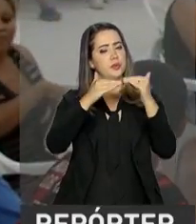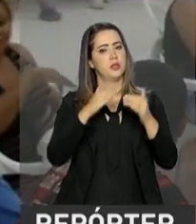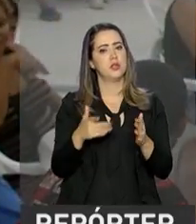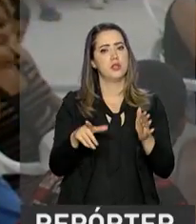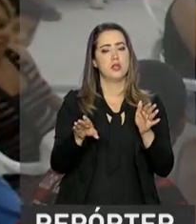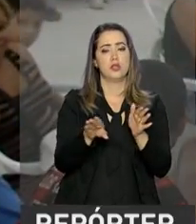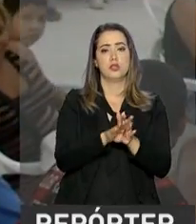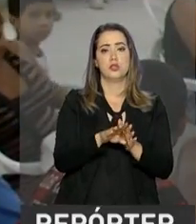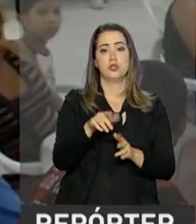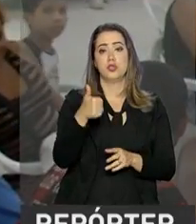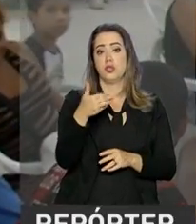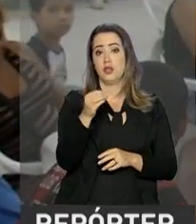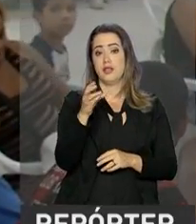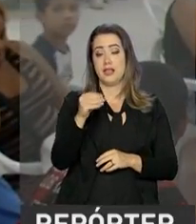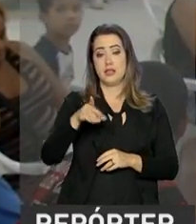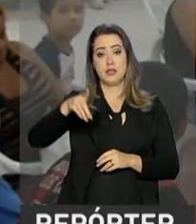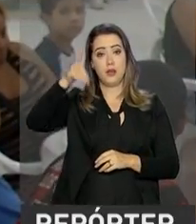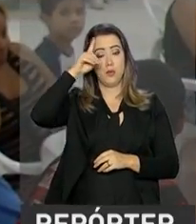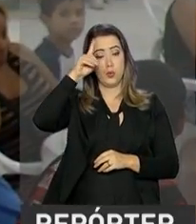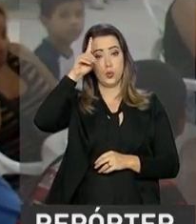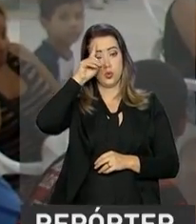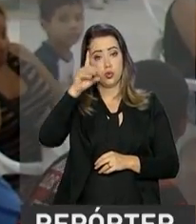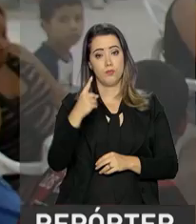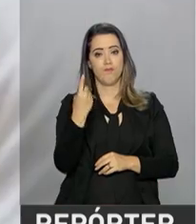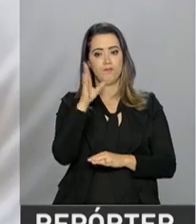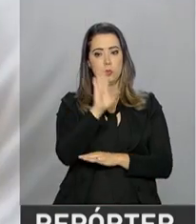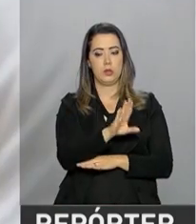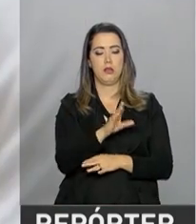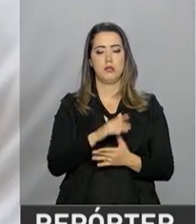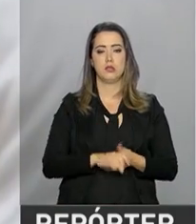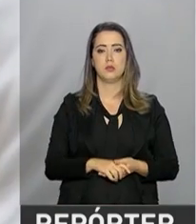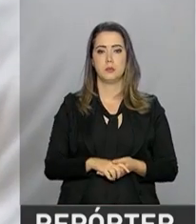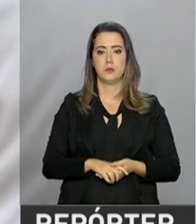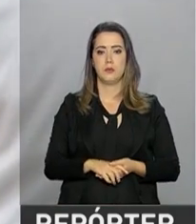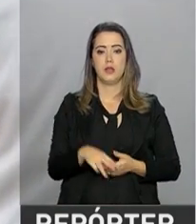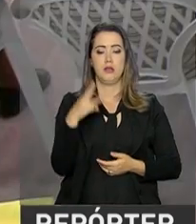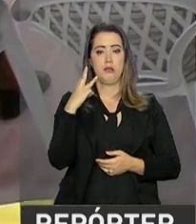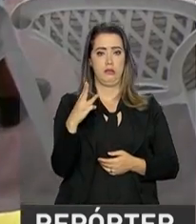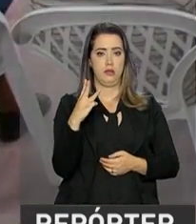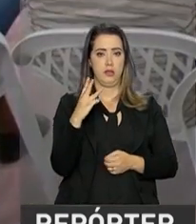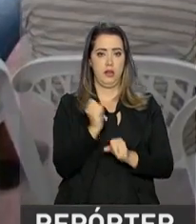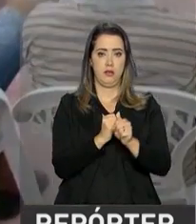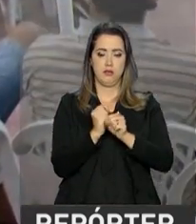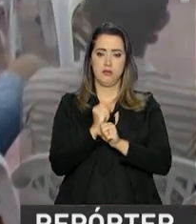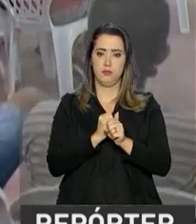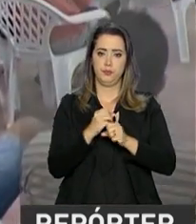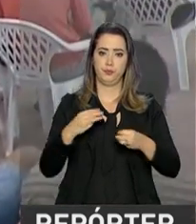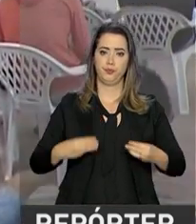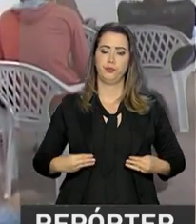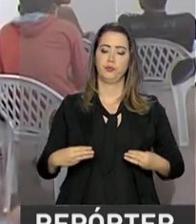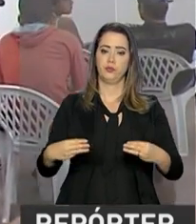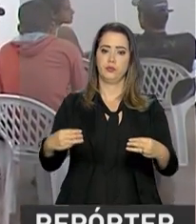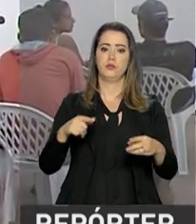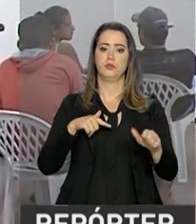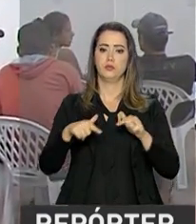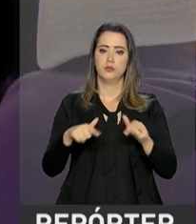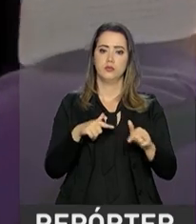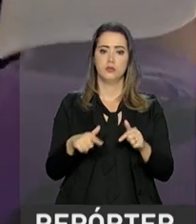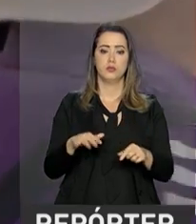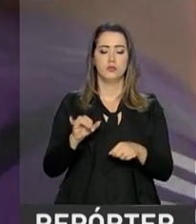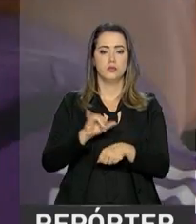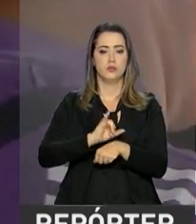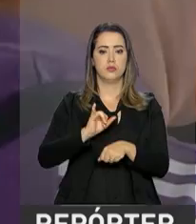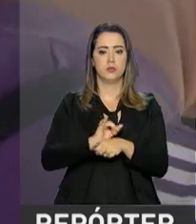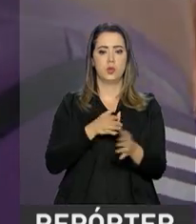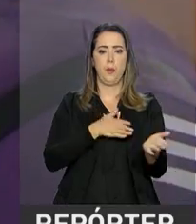a 100 atendimentos em uma única tarde nos últimos três anos o ministério do trabalho e emprego em boa vista